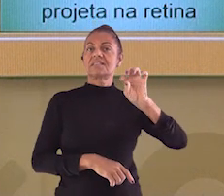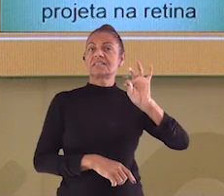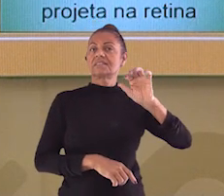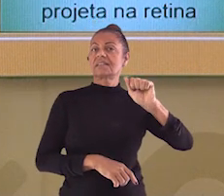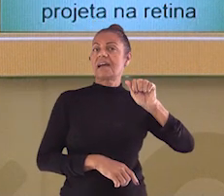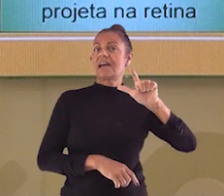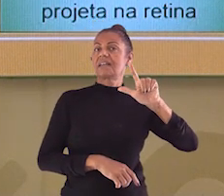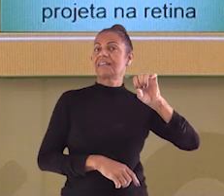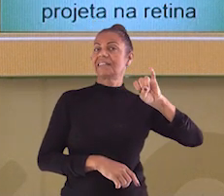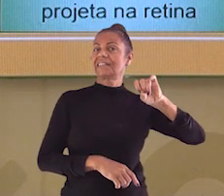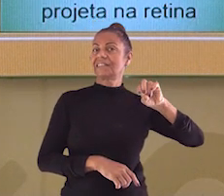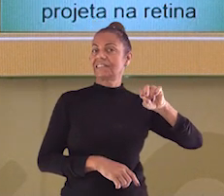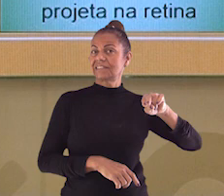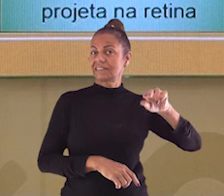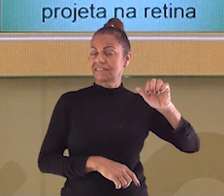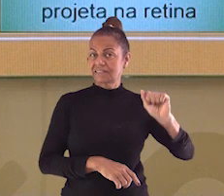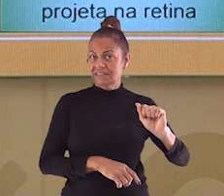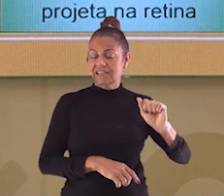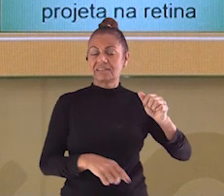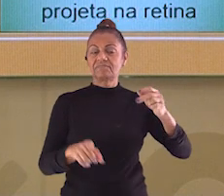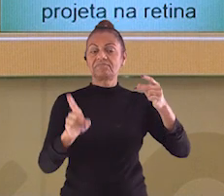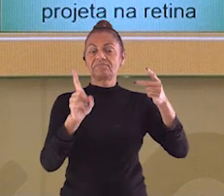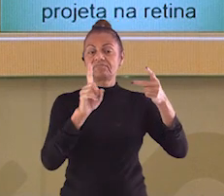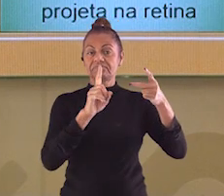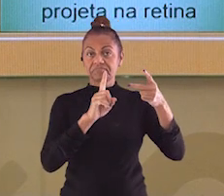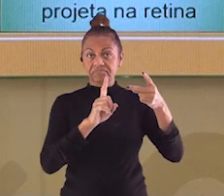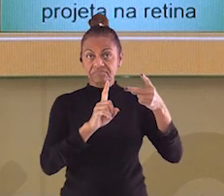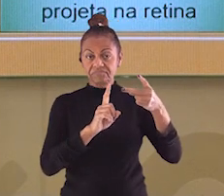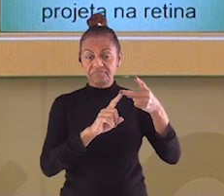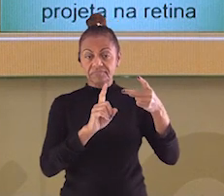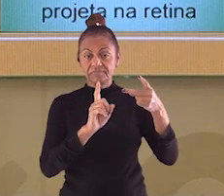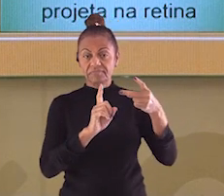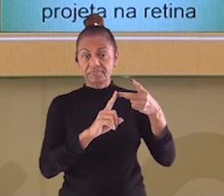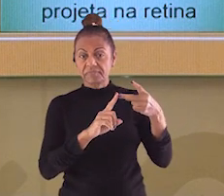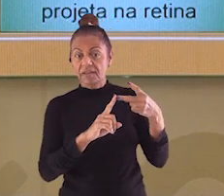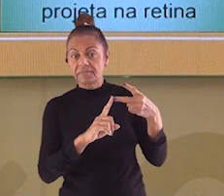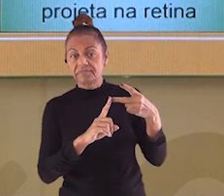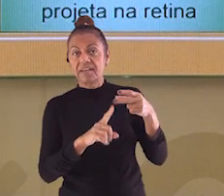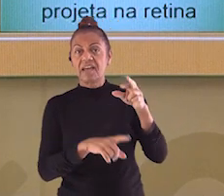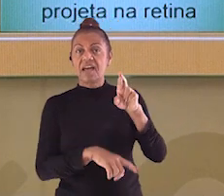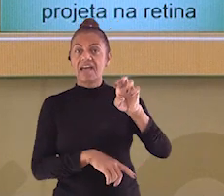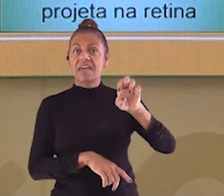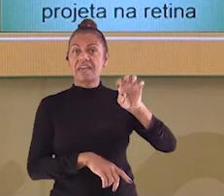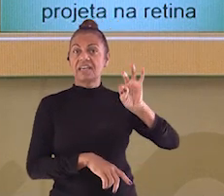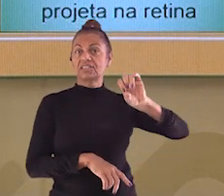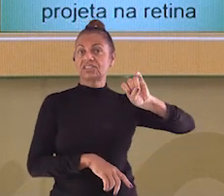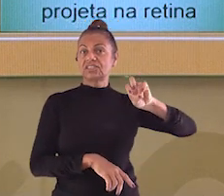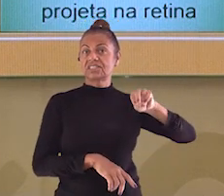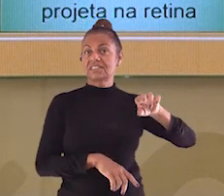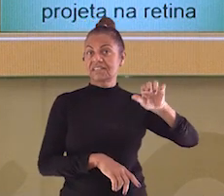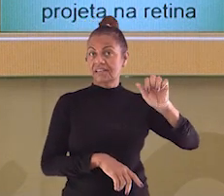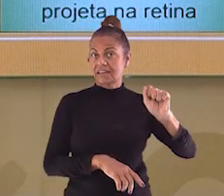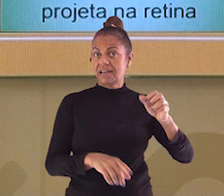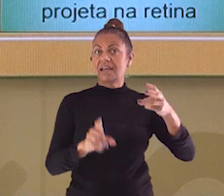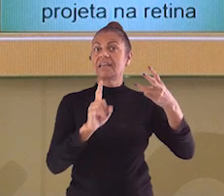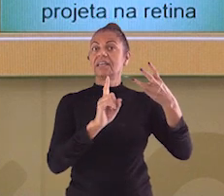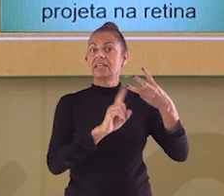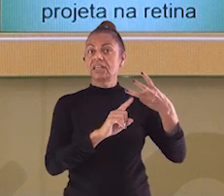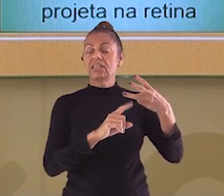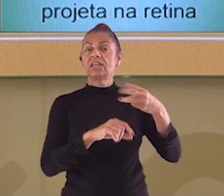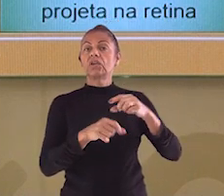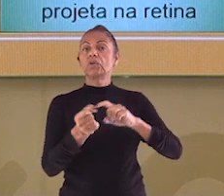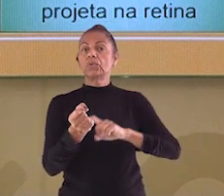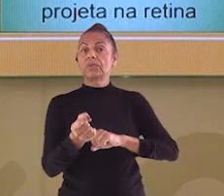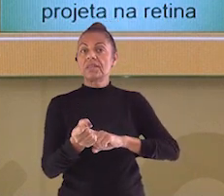nervo óptico. Vamos começar pelo cristalino. Ele fica aqui logo na frente do olho, tá? Então ele é responsável